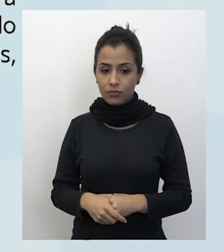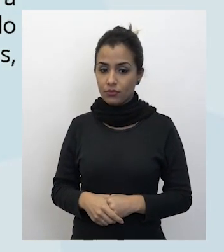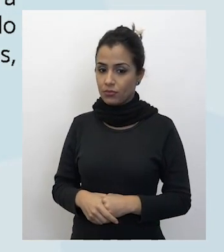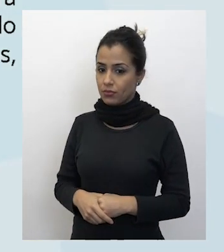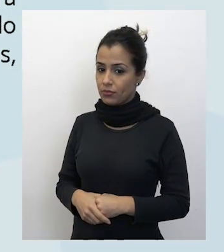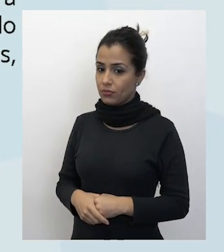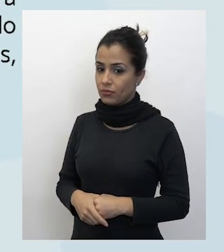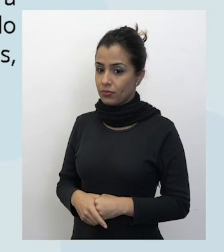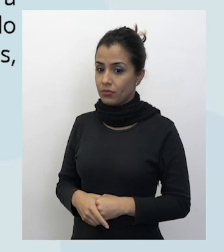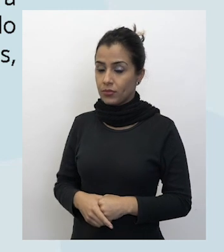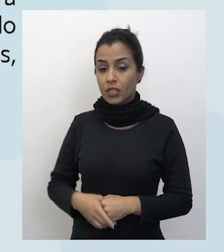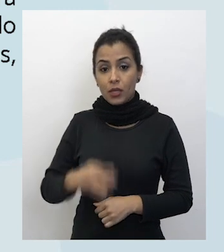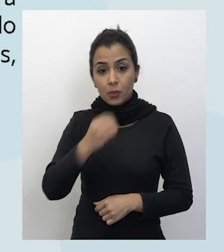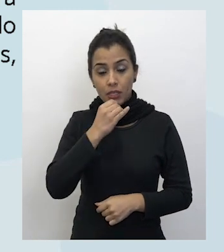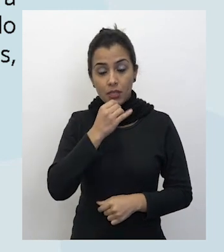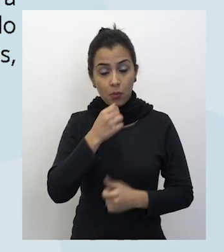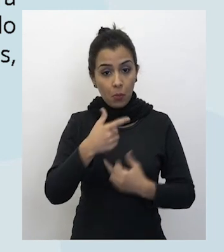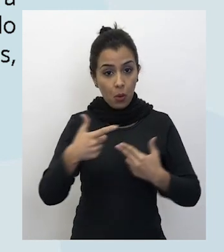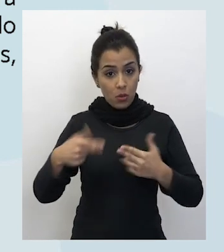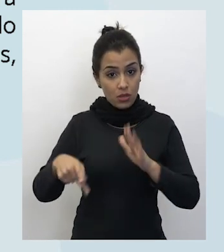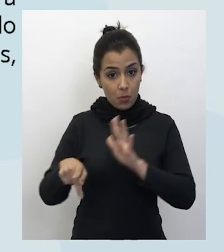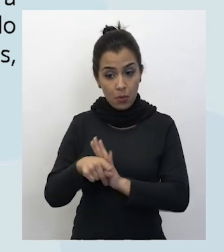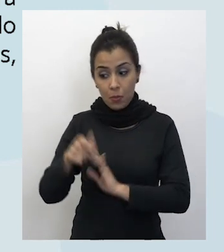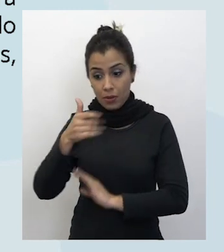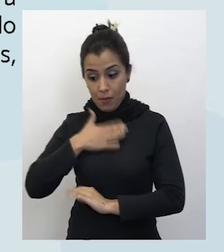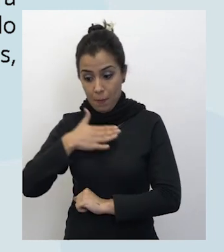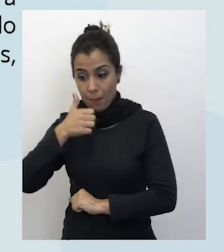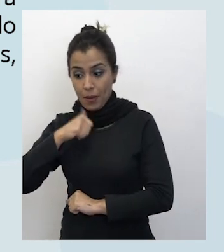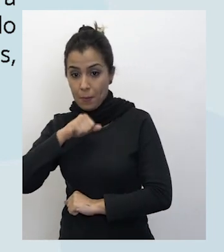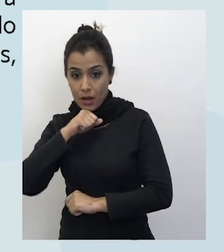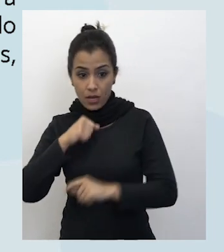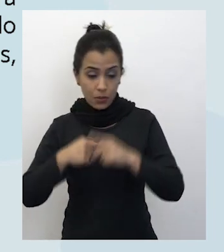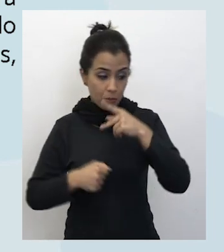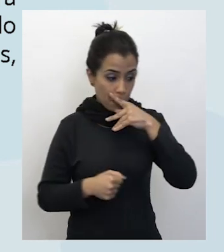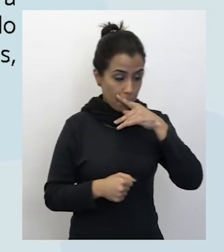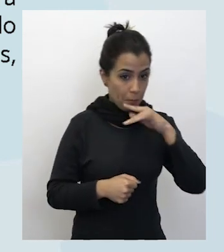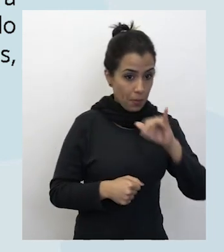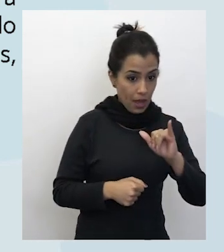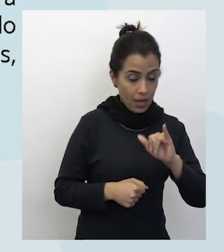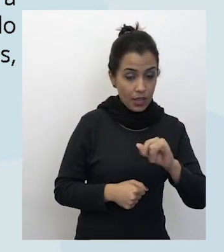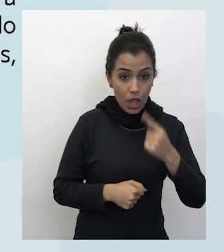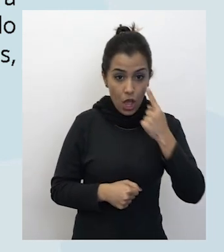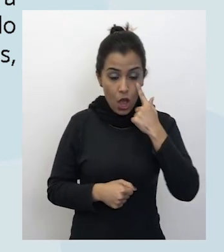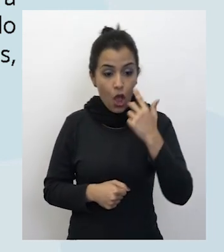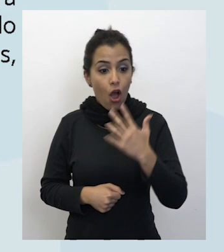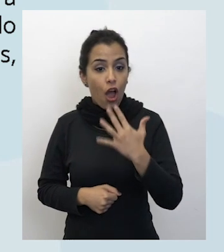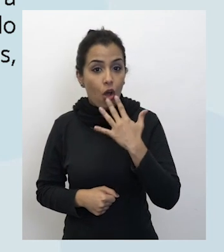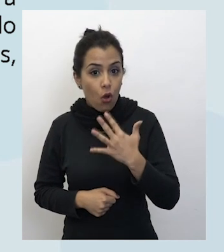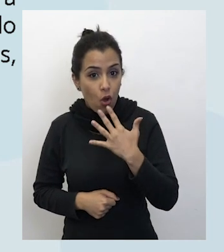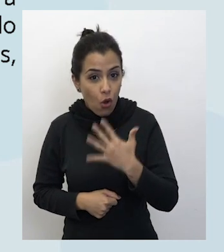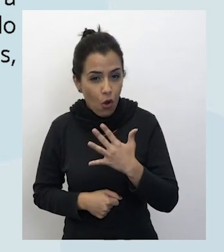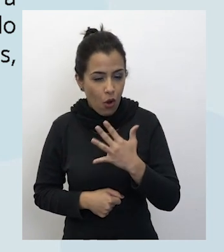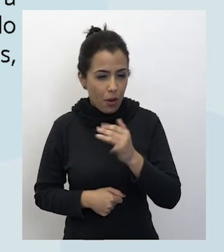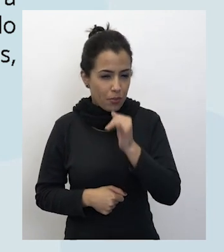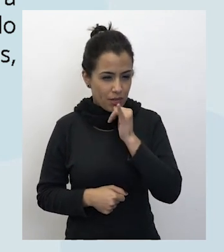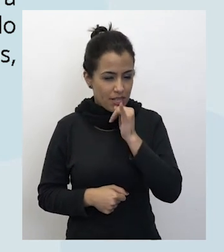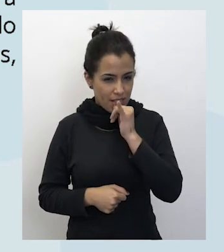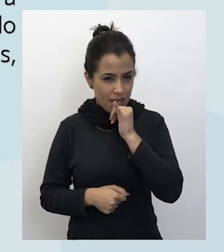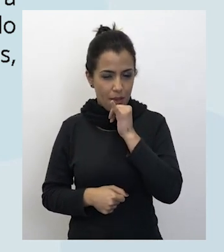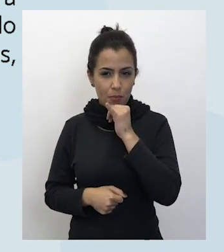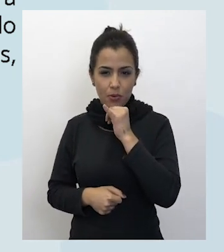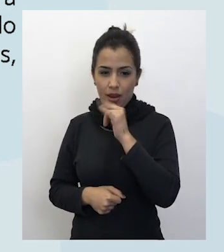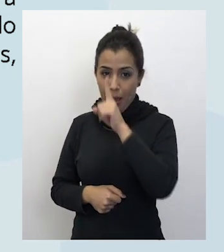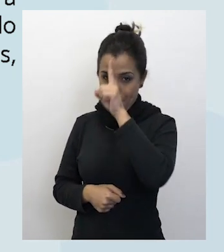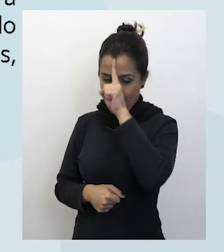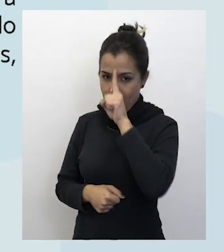o gen que eu herdei da mamãe e o gen que eu herdei do papai. Então eu pintei de amarelinho, aí você pode escolher qual que quiser para ser o mamãe e o papai. Mas